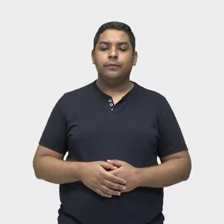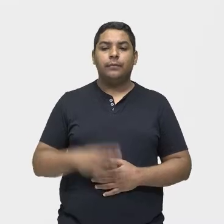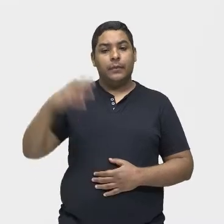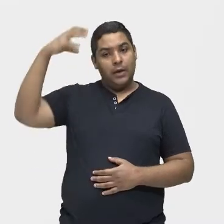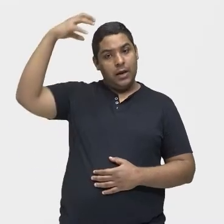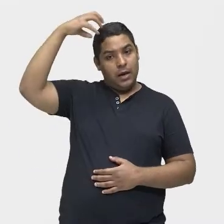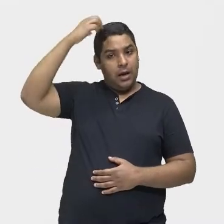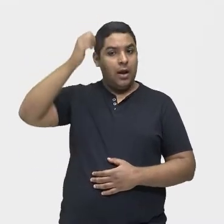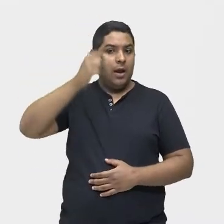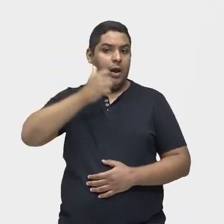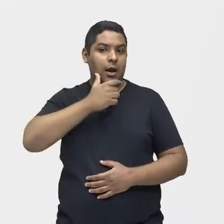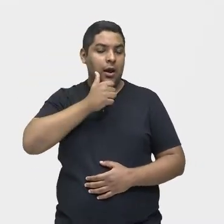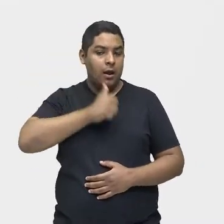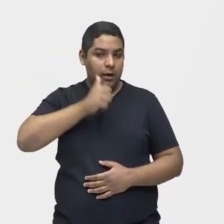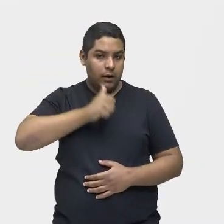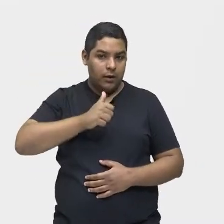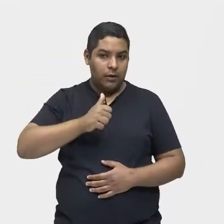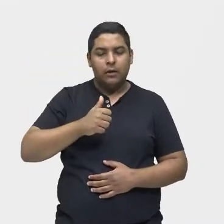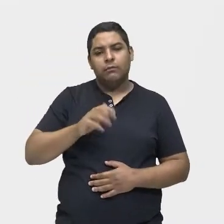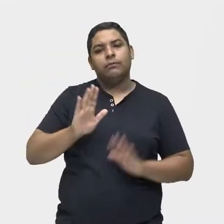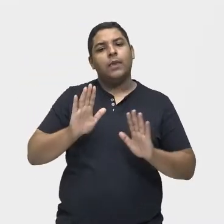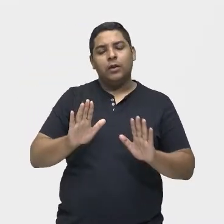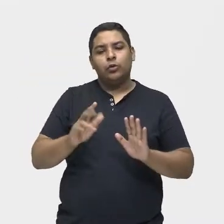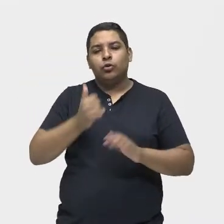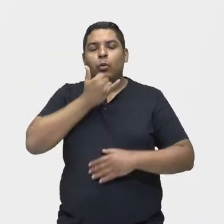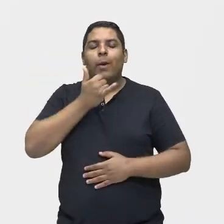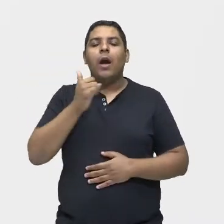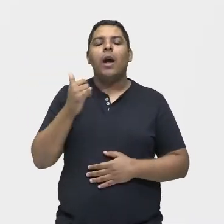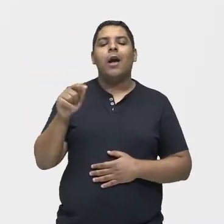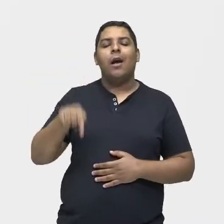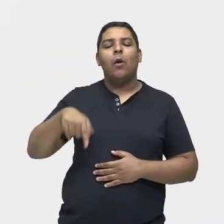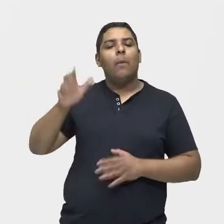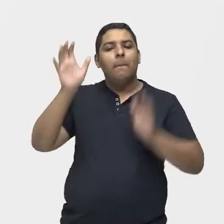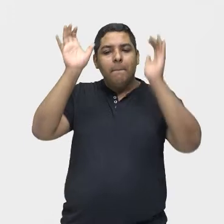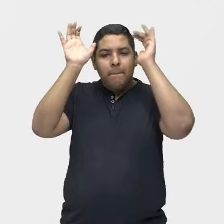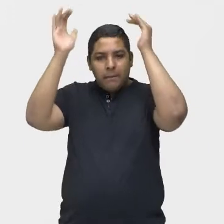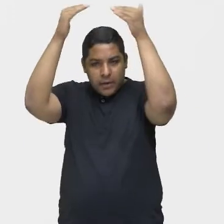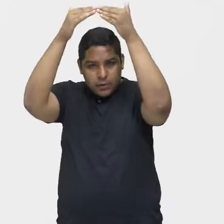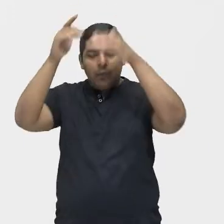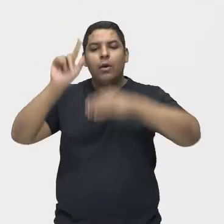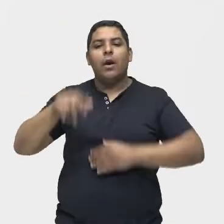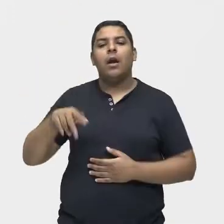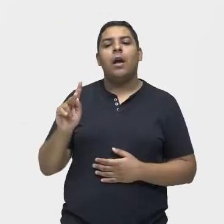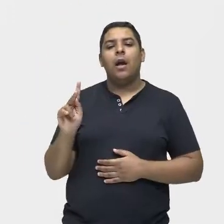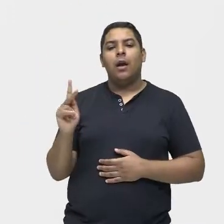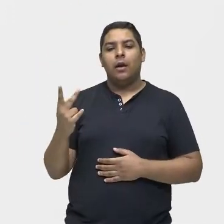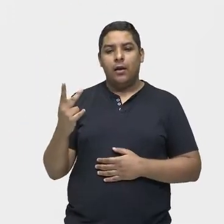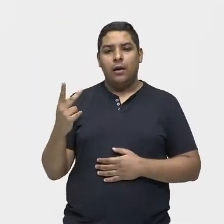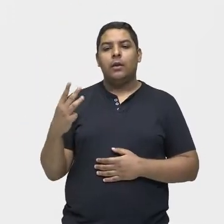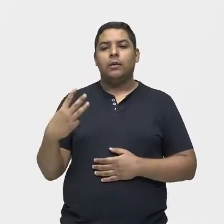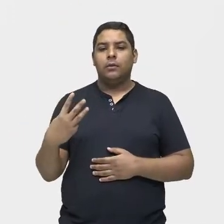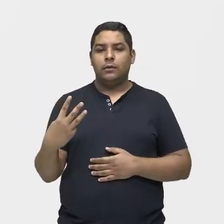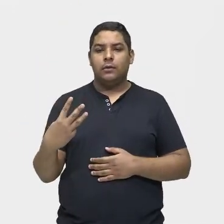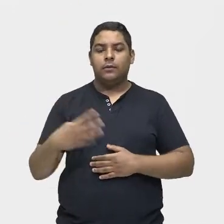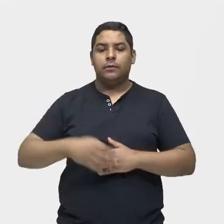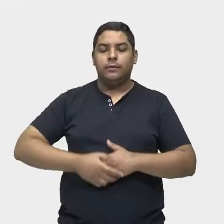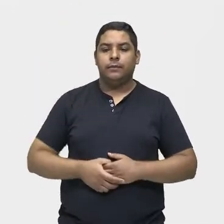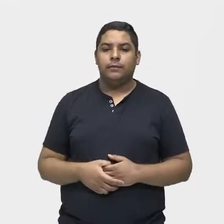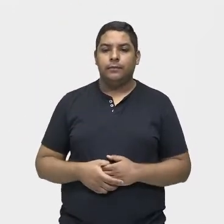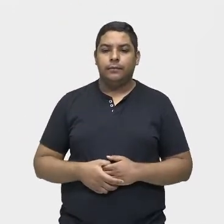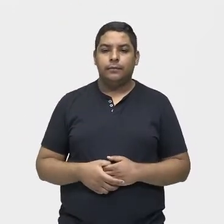se encontra, aliás, o bispo se encontra na casa H3. Tá? Então é assim que a gente